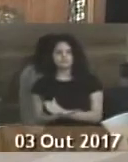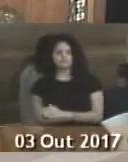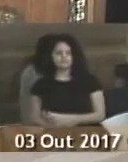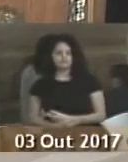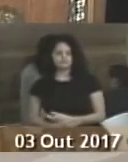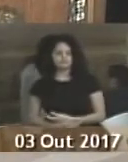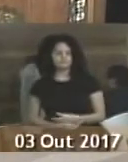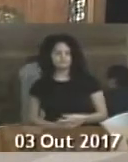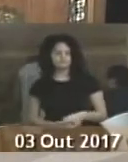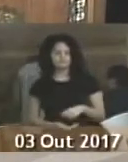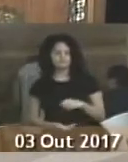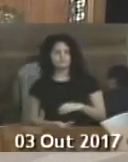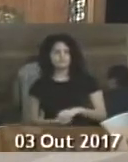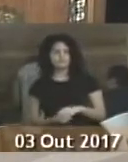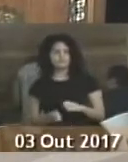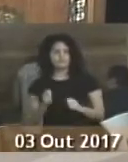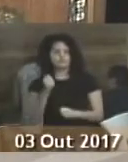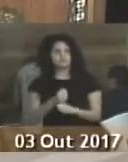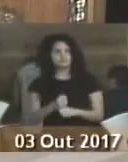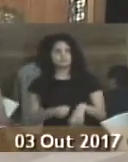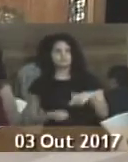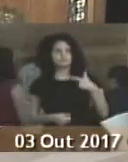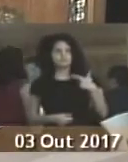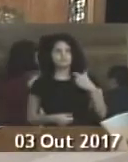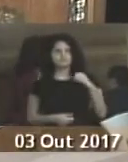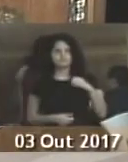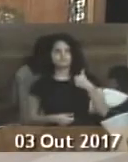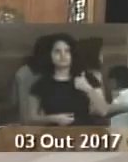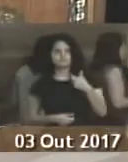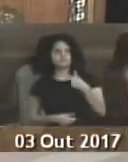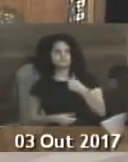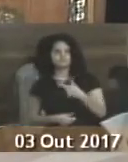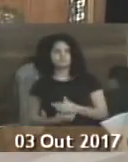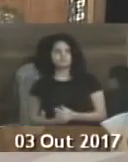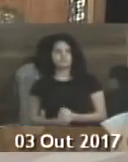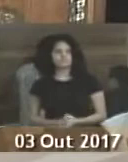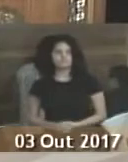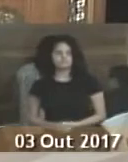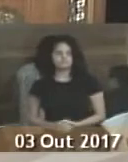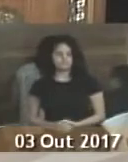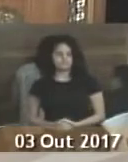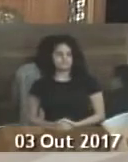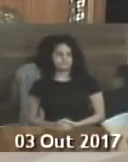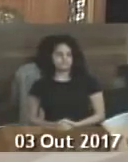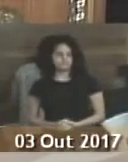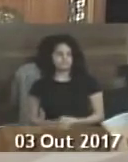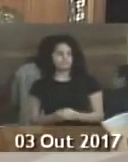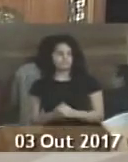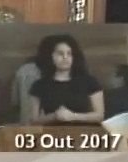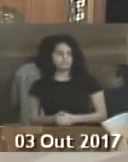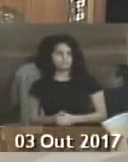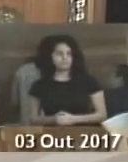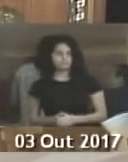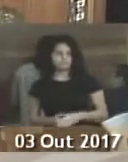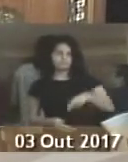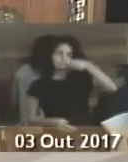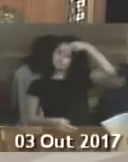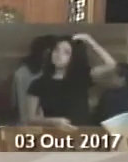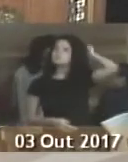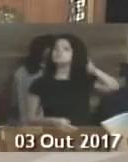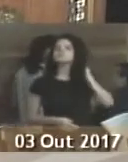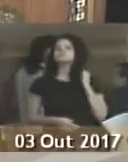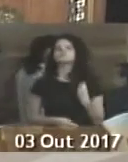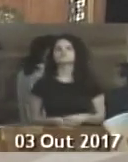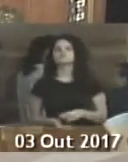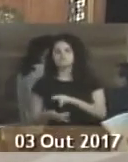ano 2017 da 18ª legislatura. Solicito ao primeiro secretário desta casa, vereador Marcos Santo Antônio, que proceda à chamada nominal de